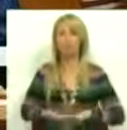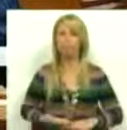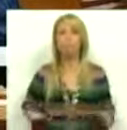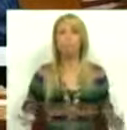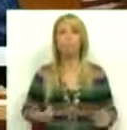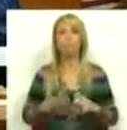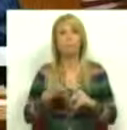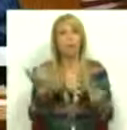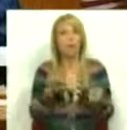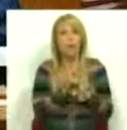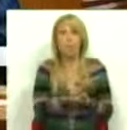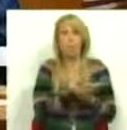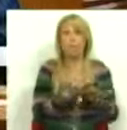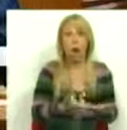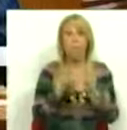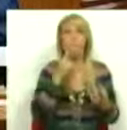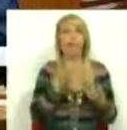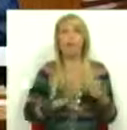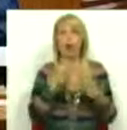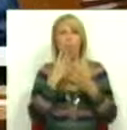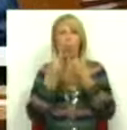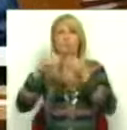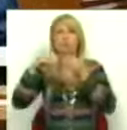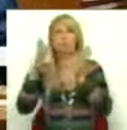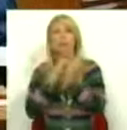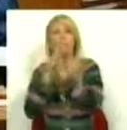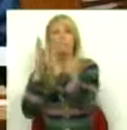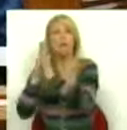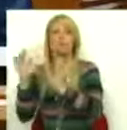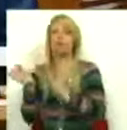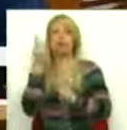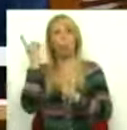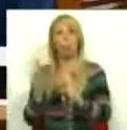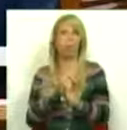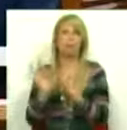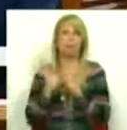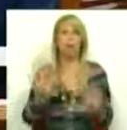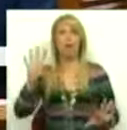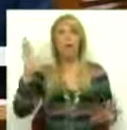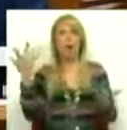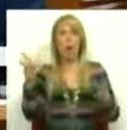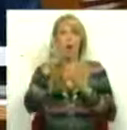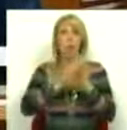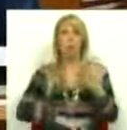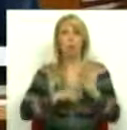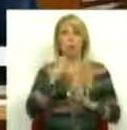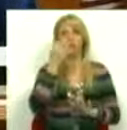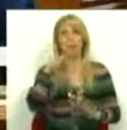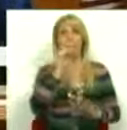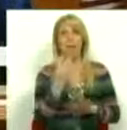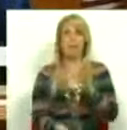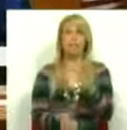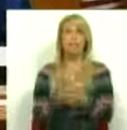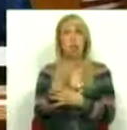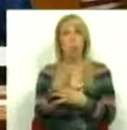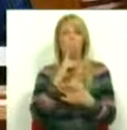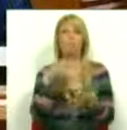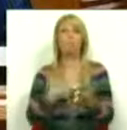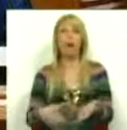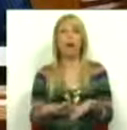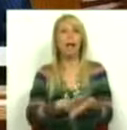económica e de forma não cumulativa, ao contrário do que acontece com o atual regime instituído pelo Partido Socialista, isentar